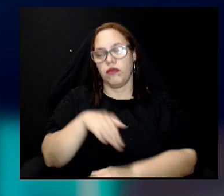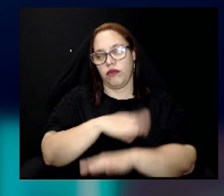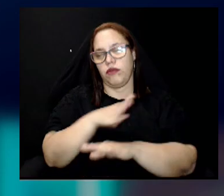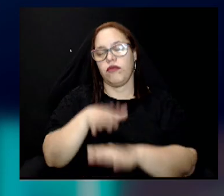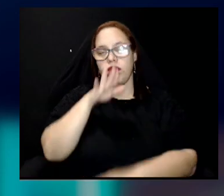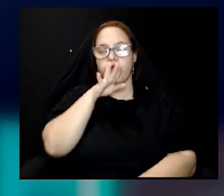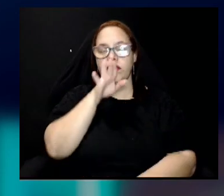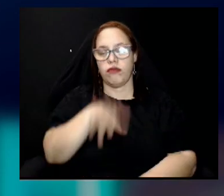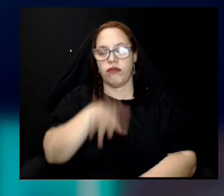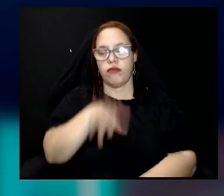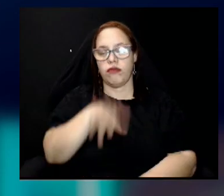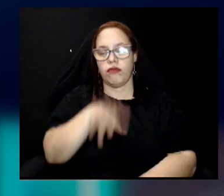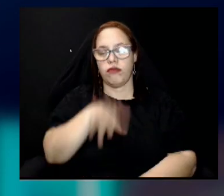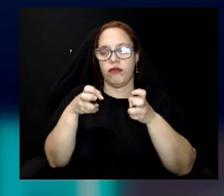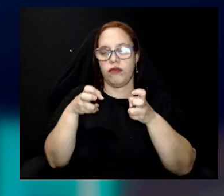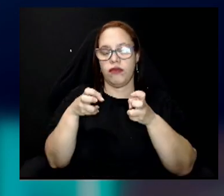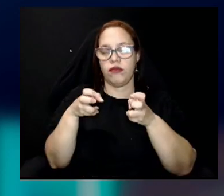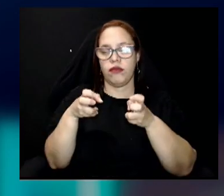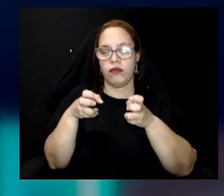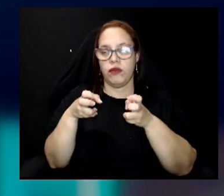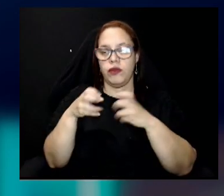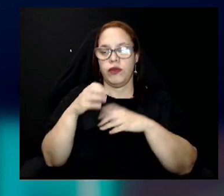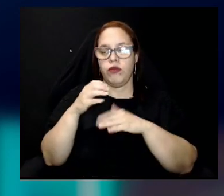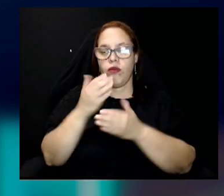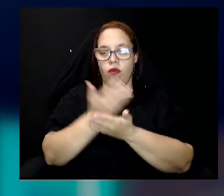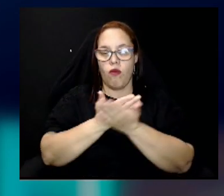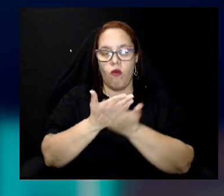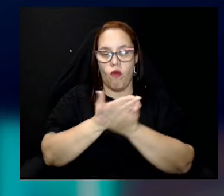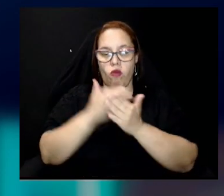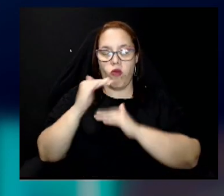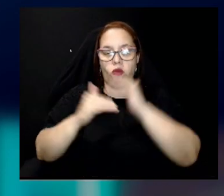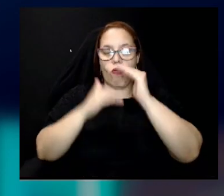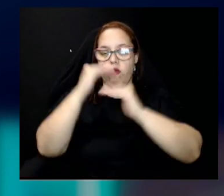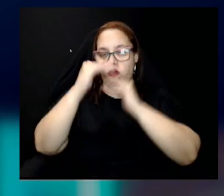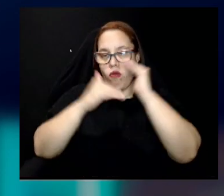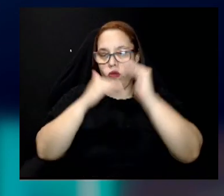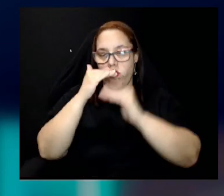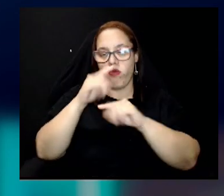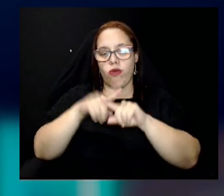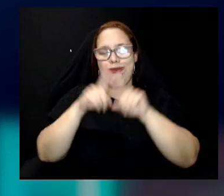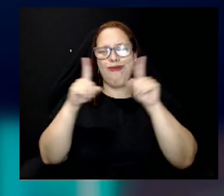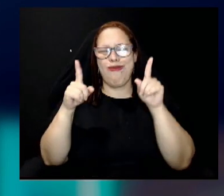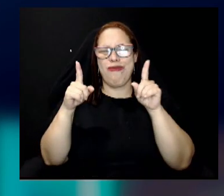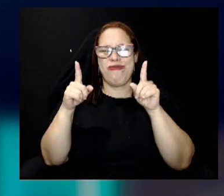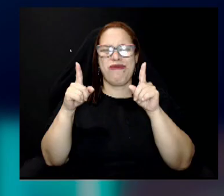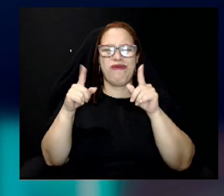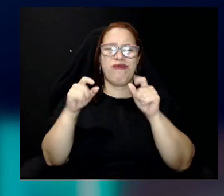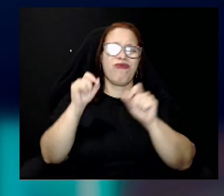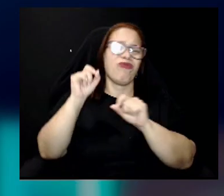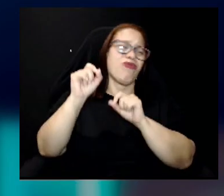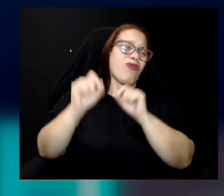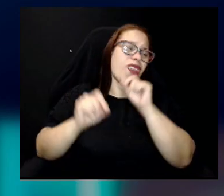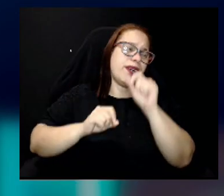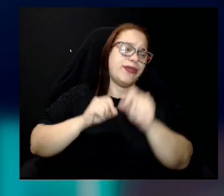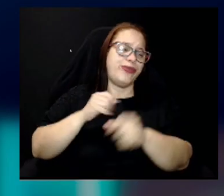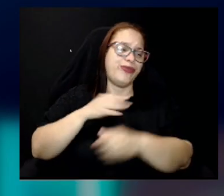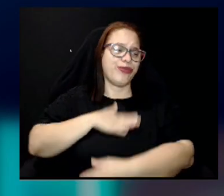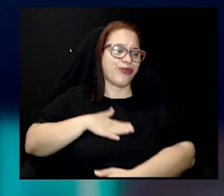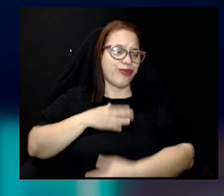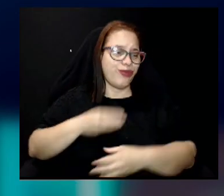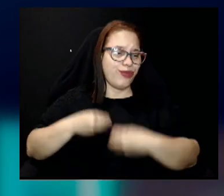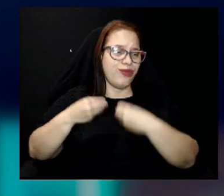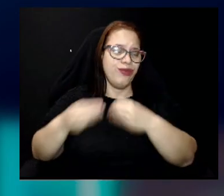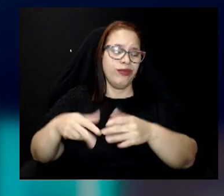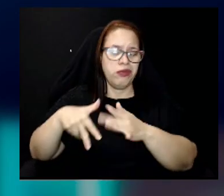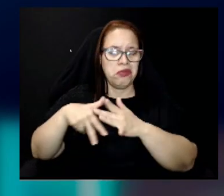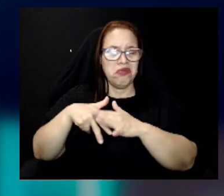que o tratamento evoluiu muito, mas ainda está muito aquém do que o que a gente gostaria de entregar para os pacientes. Não porque nós